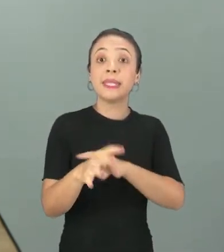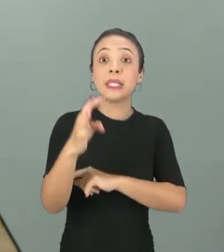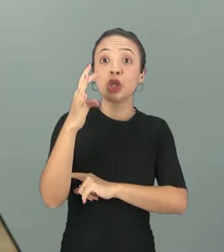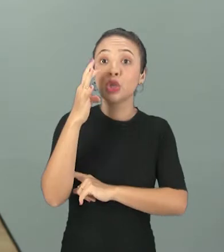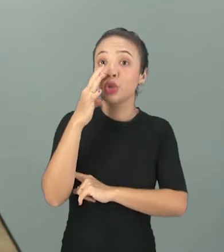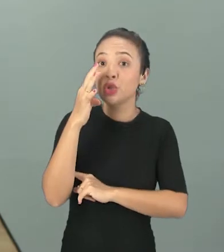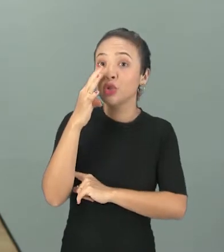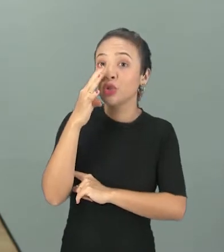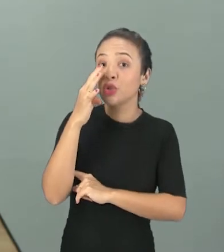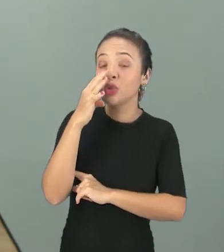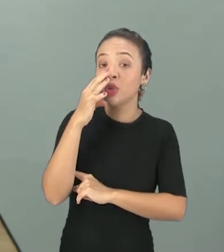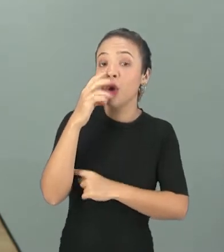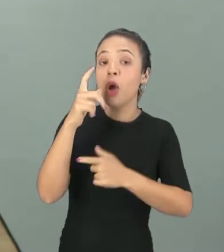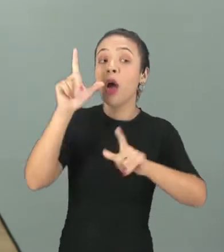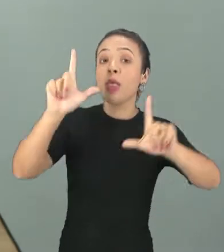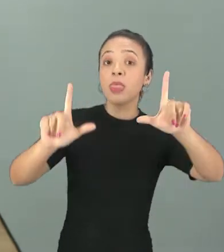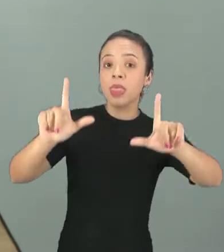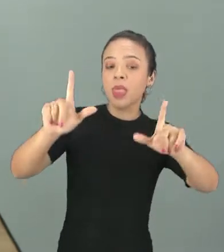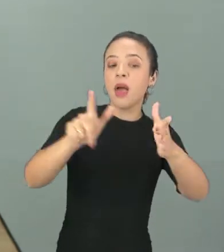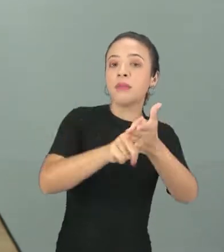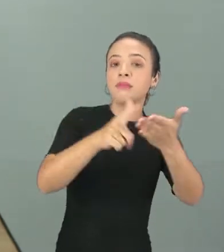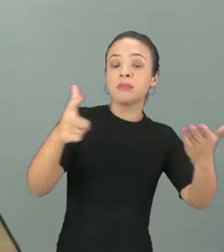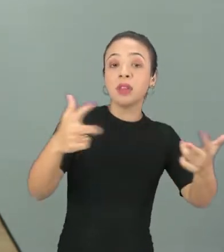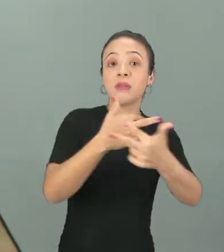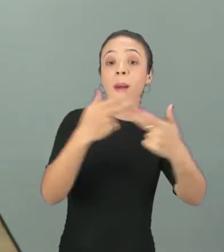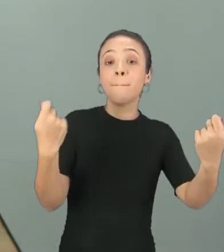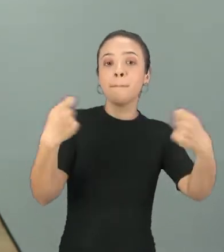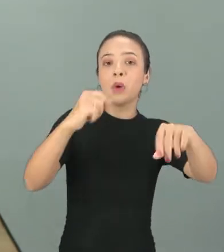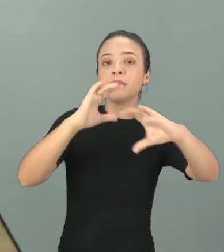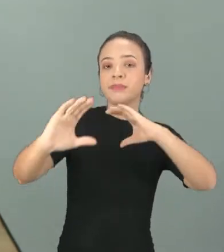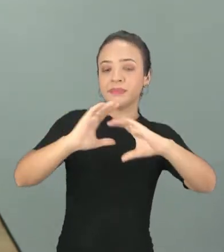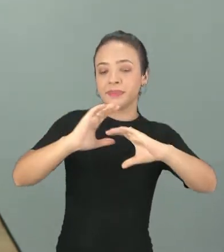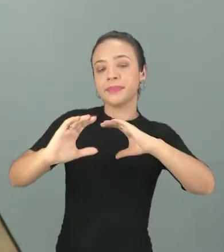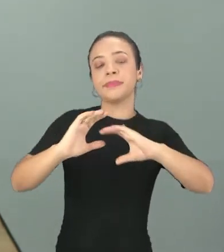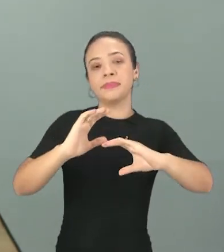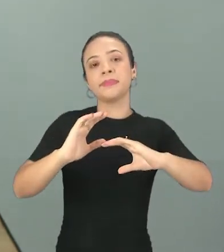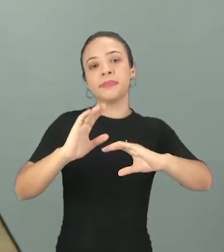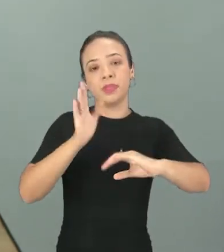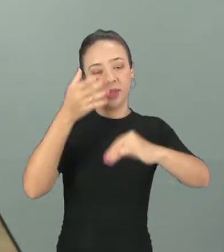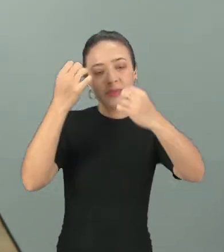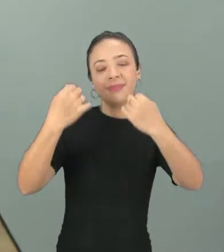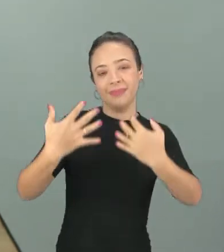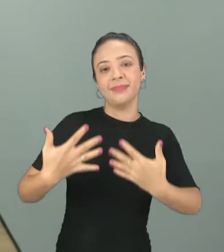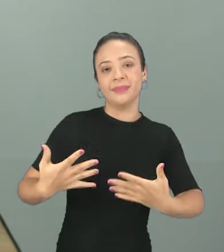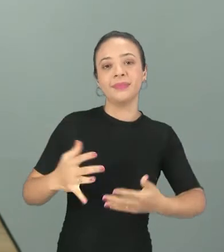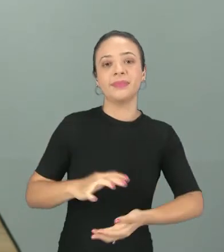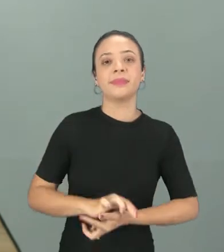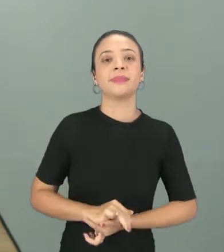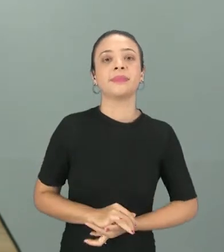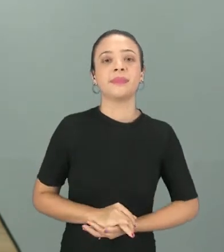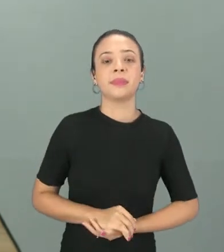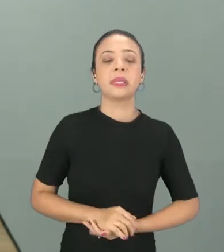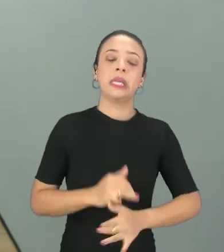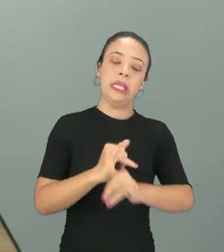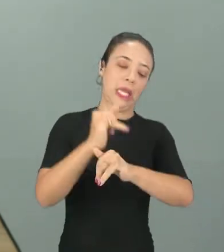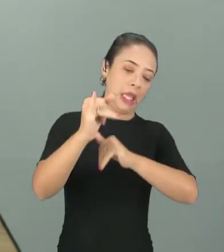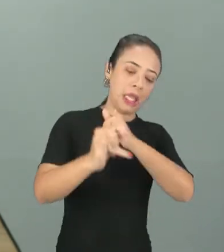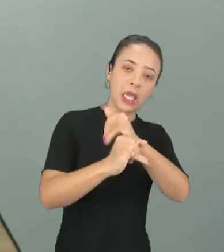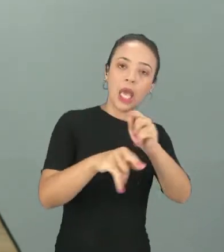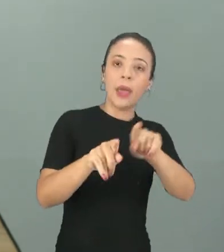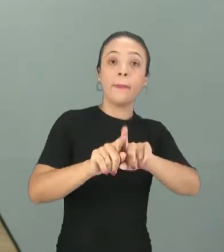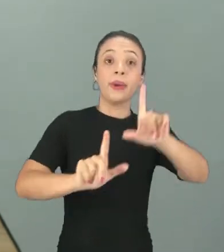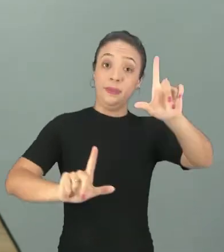assistir, né, telejornais e jornais em vários meios de comunicação, como já foi falado, né, na internet,